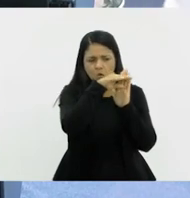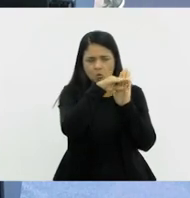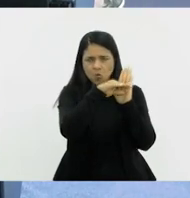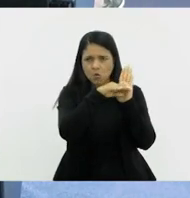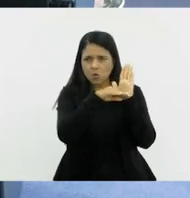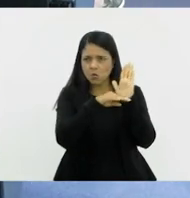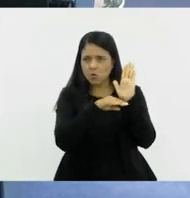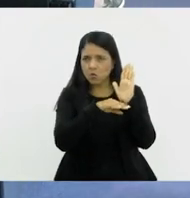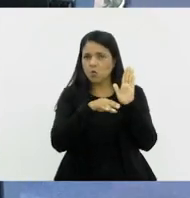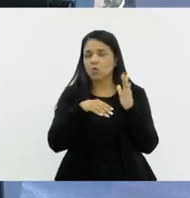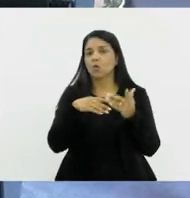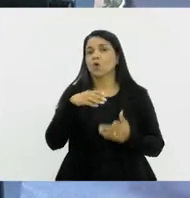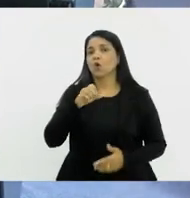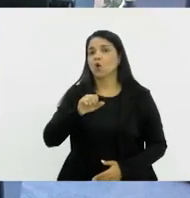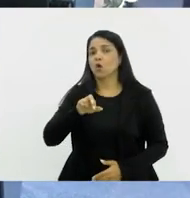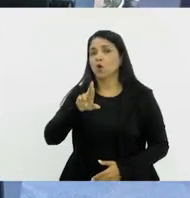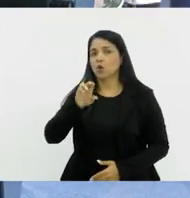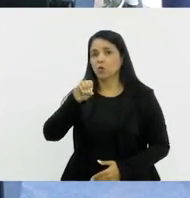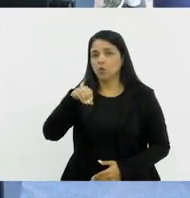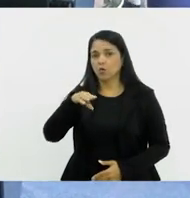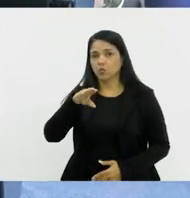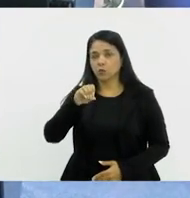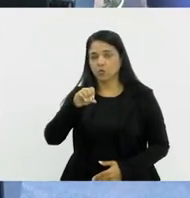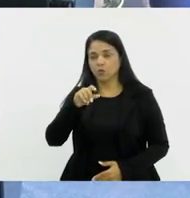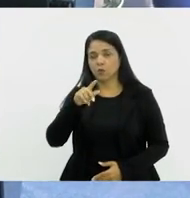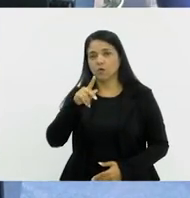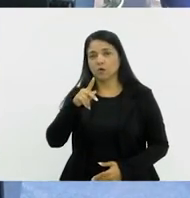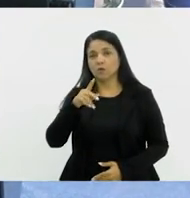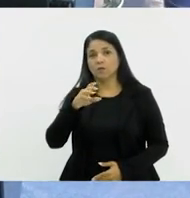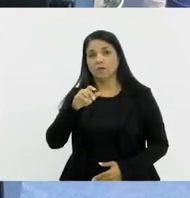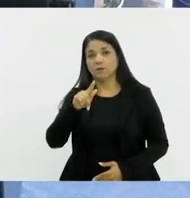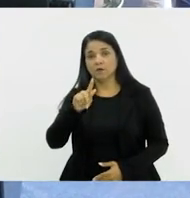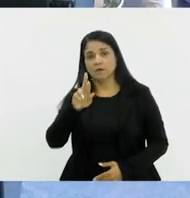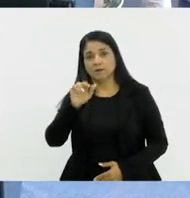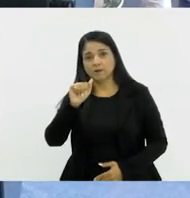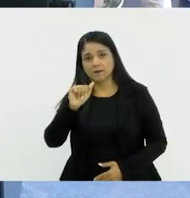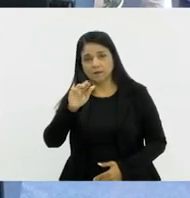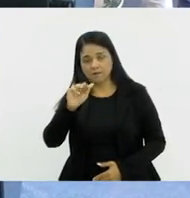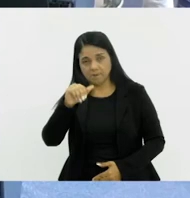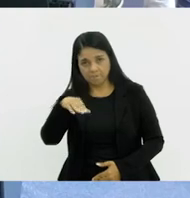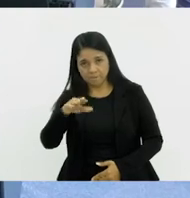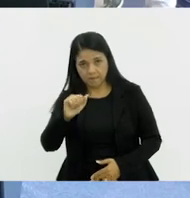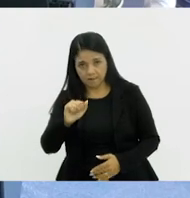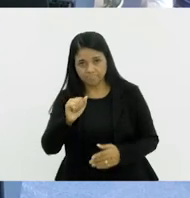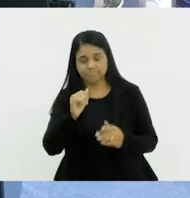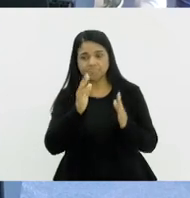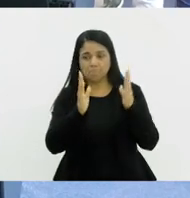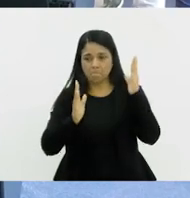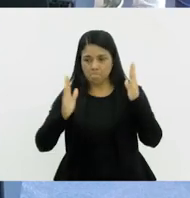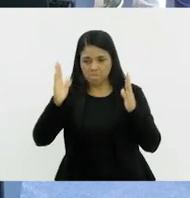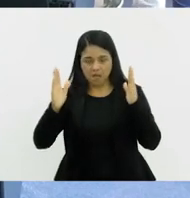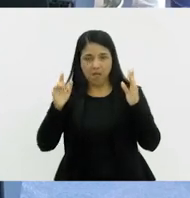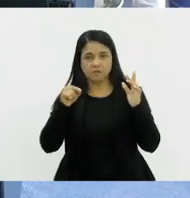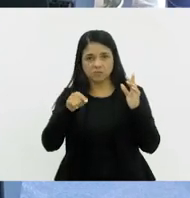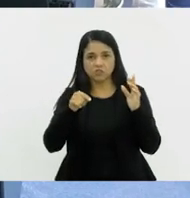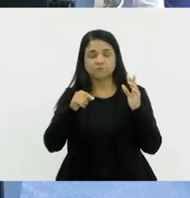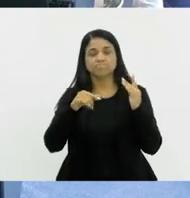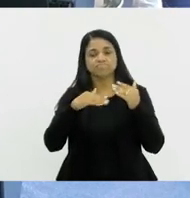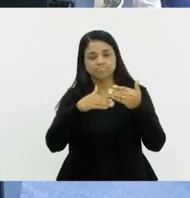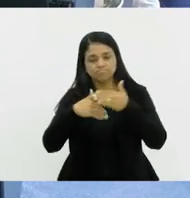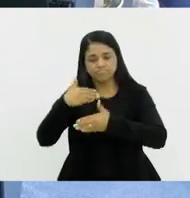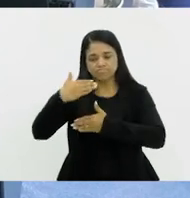né, com as diversas etapas de implantação. Então, o que eu estou ansioso para conhecer é o